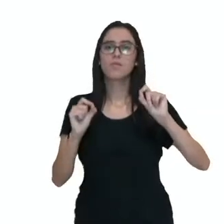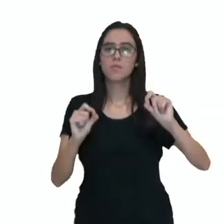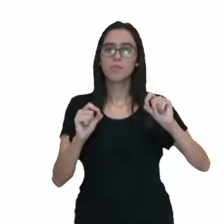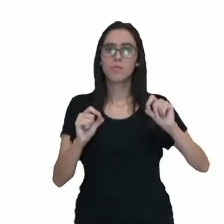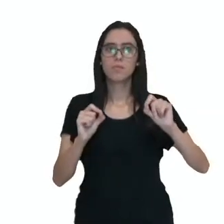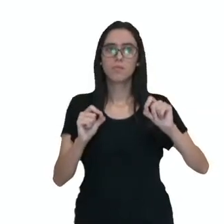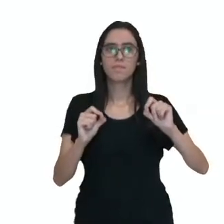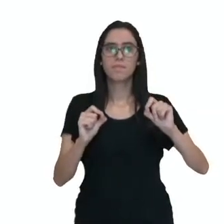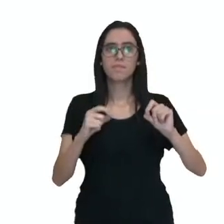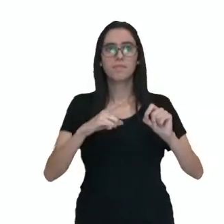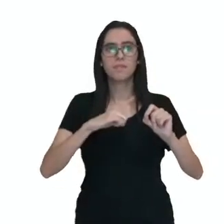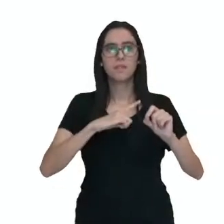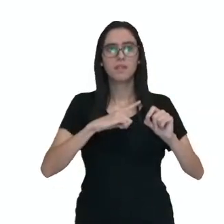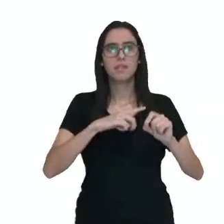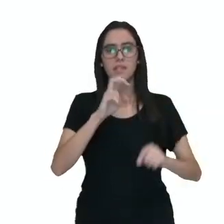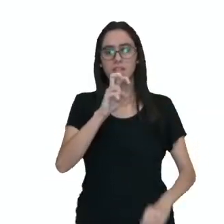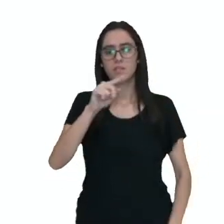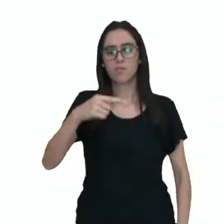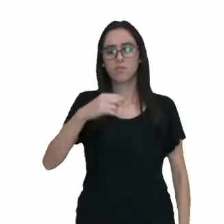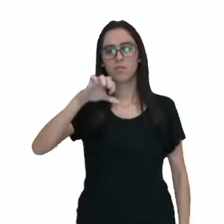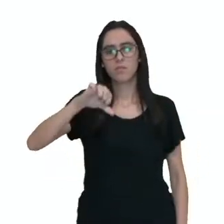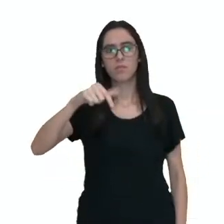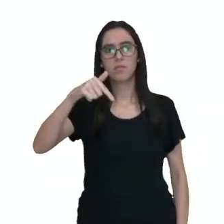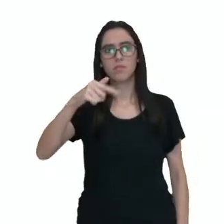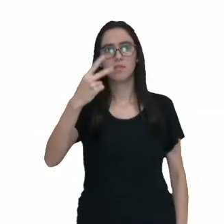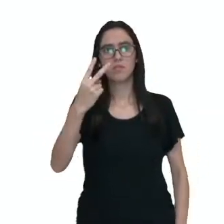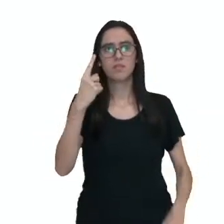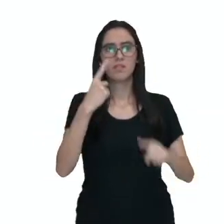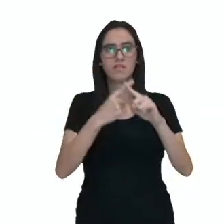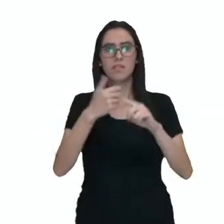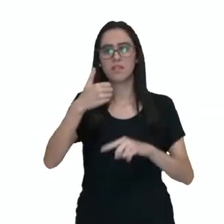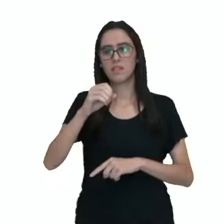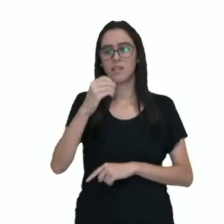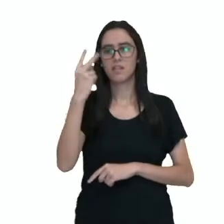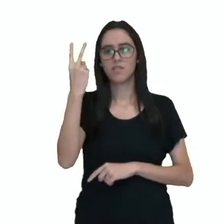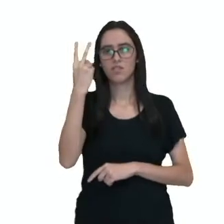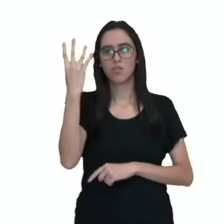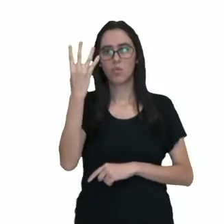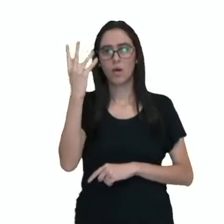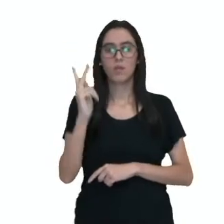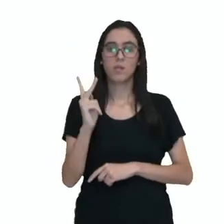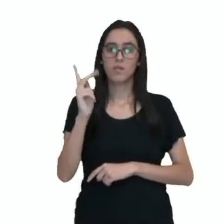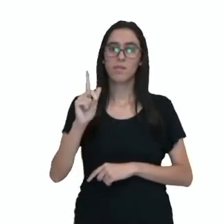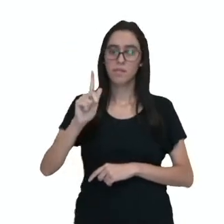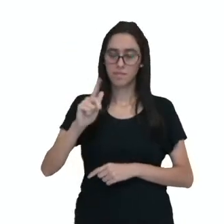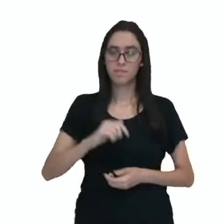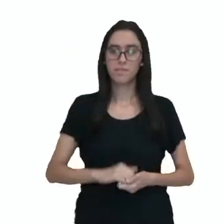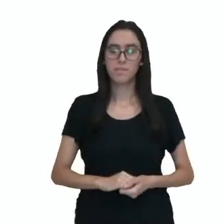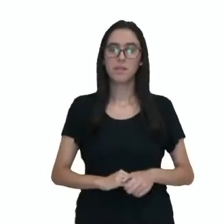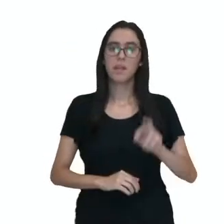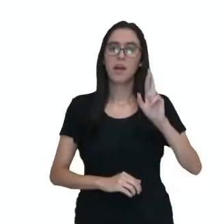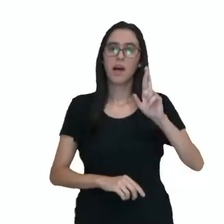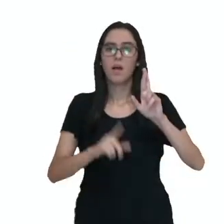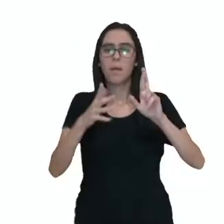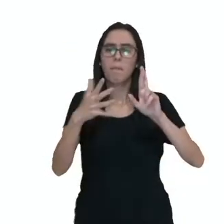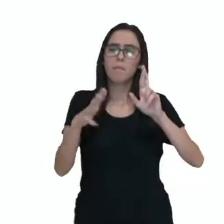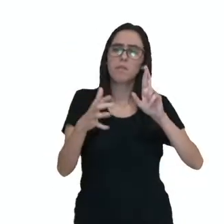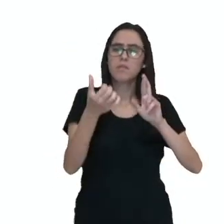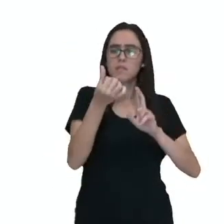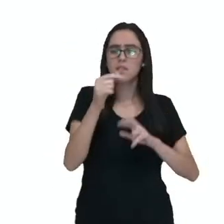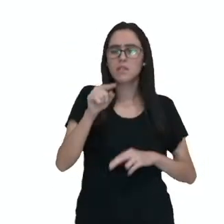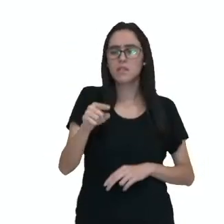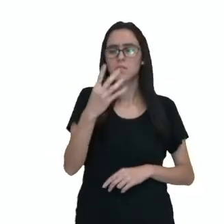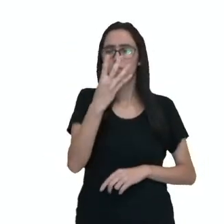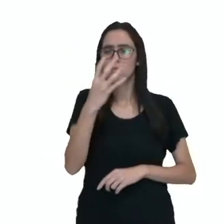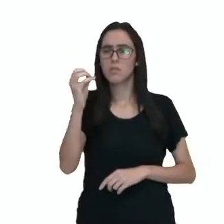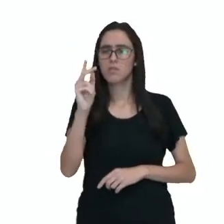5,972 vezes 10^24 kg, E, por exemplo, calculando ali, sabendo que o raio médio de em torno de 6.400